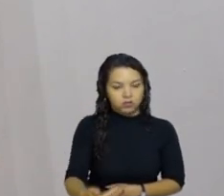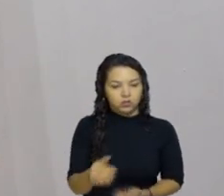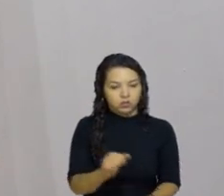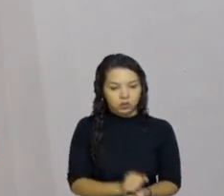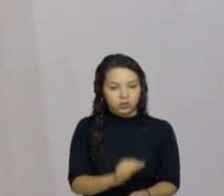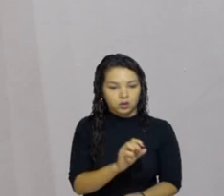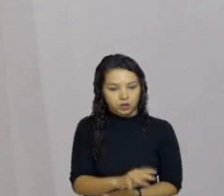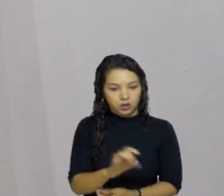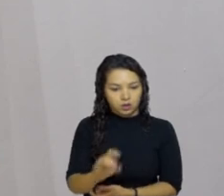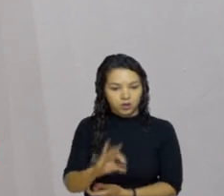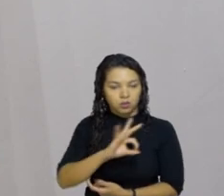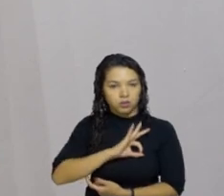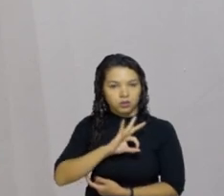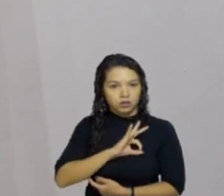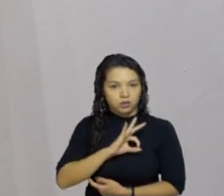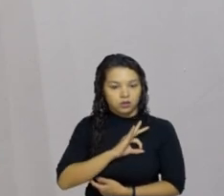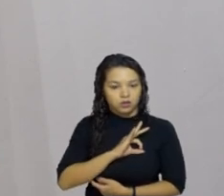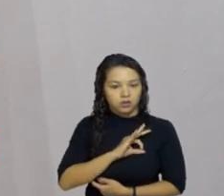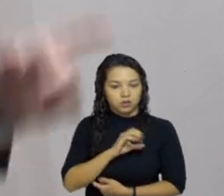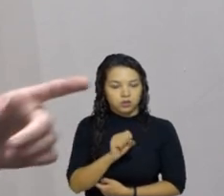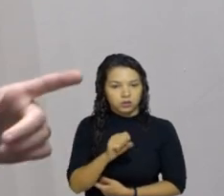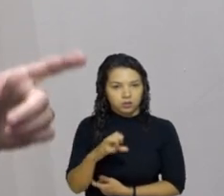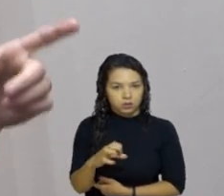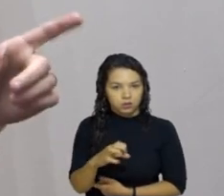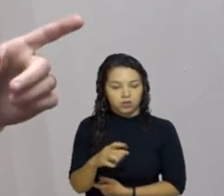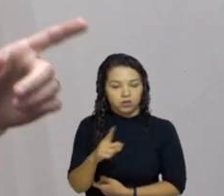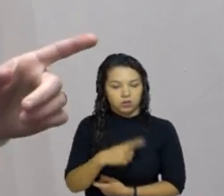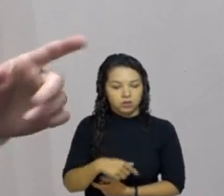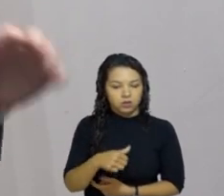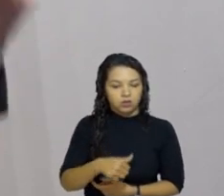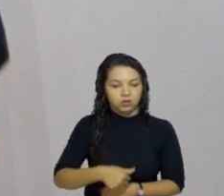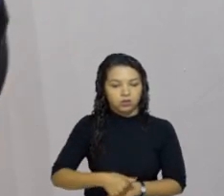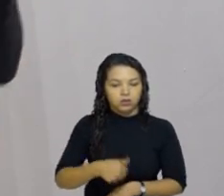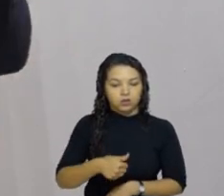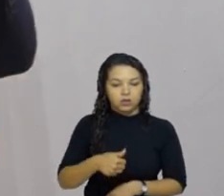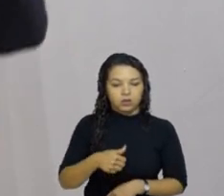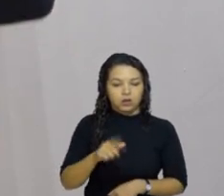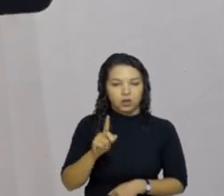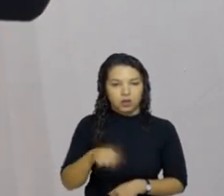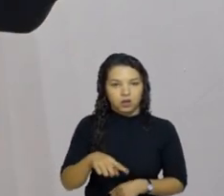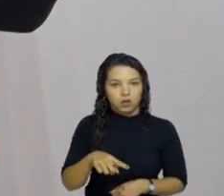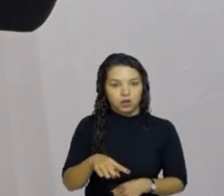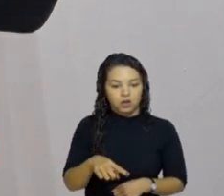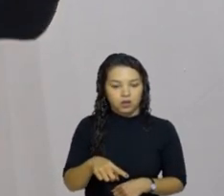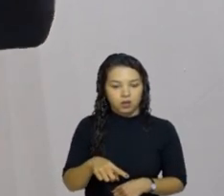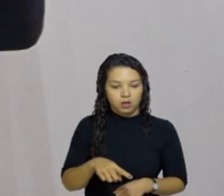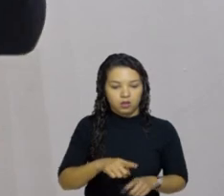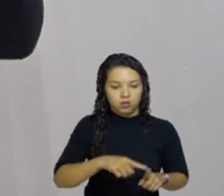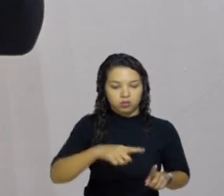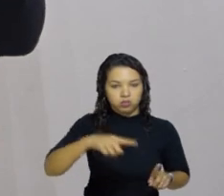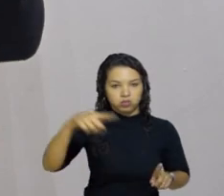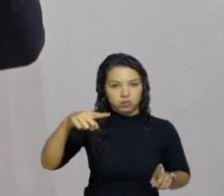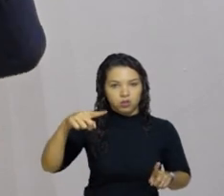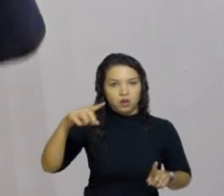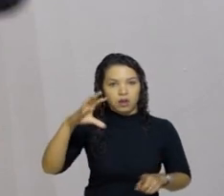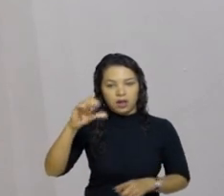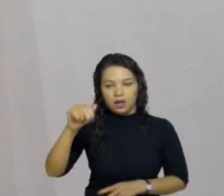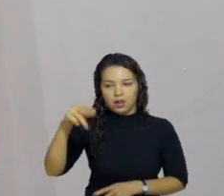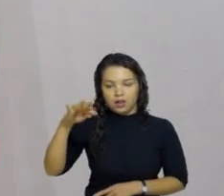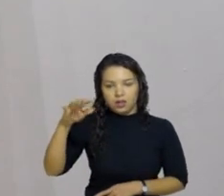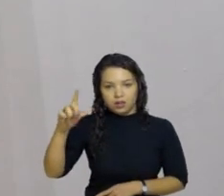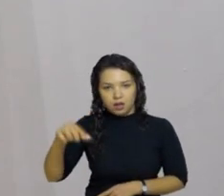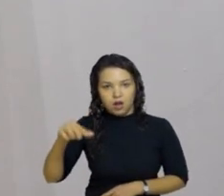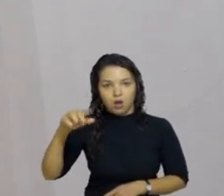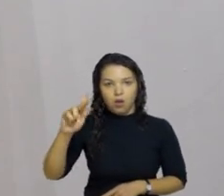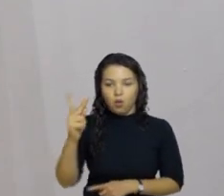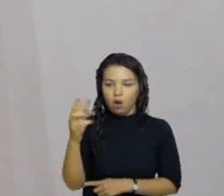civil catarinense. Nós seremos uma referência mundial em investigação criminal. Atingimos patamares do Canadá e da Holanda e o nosso